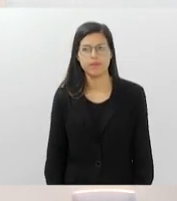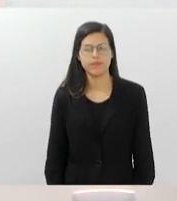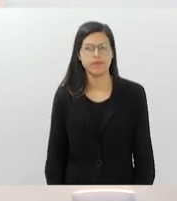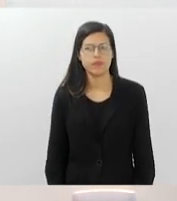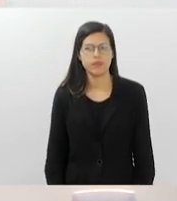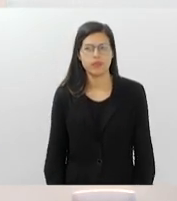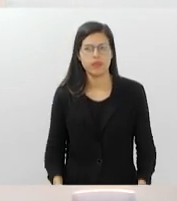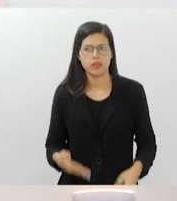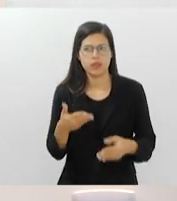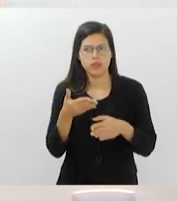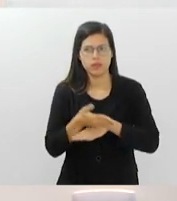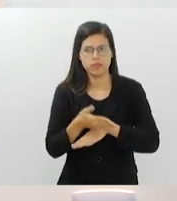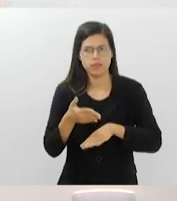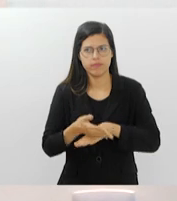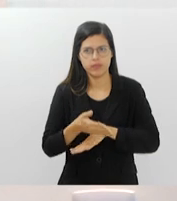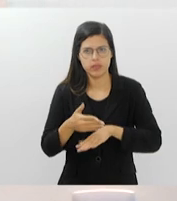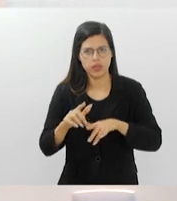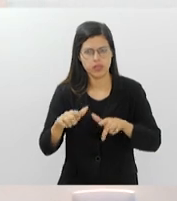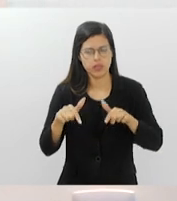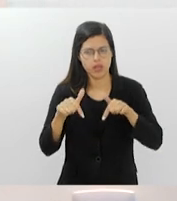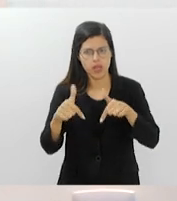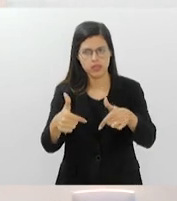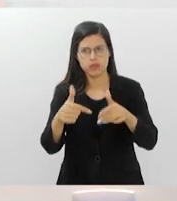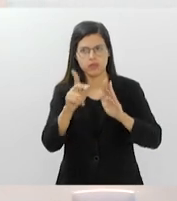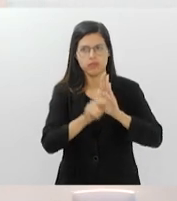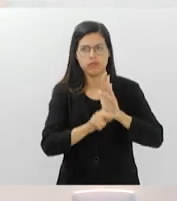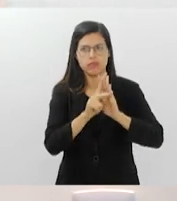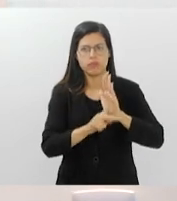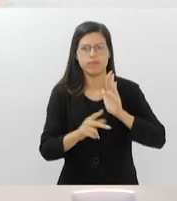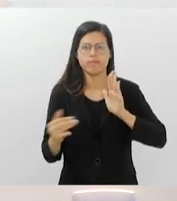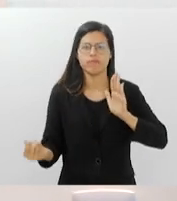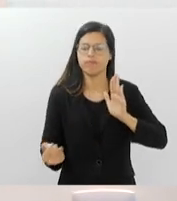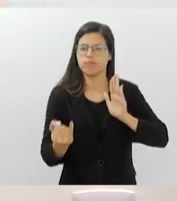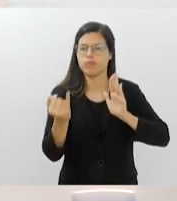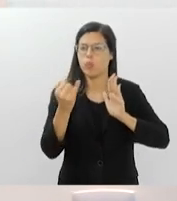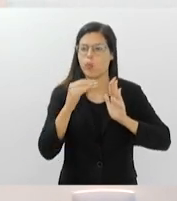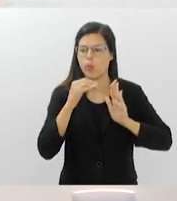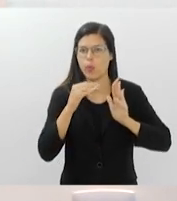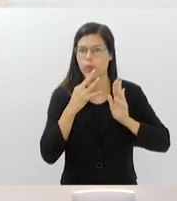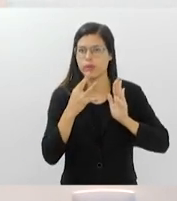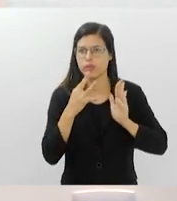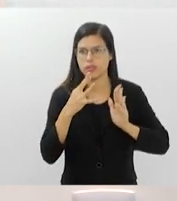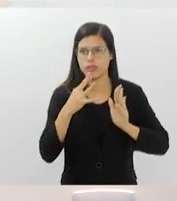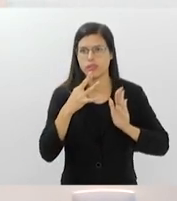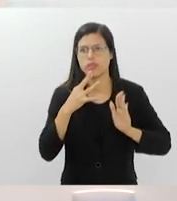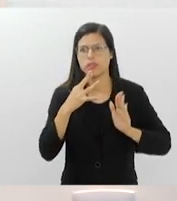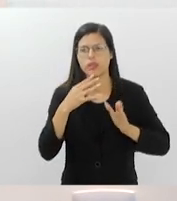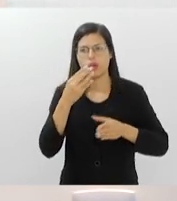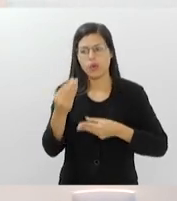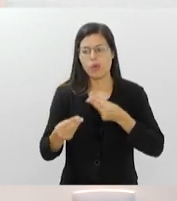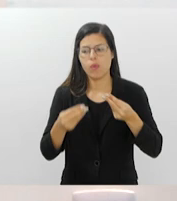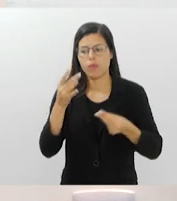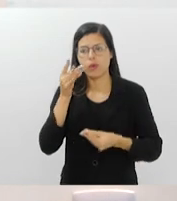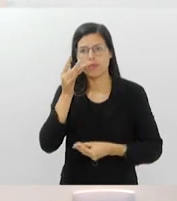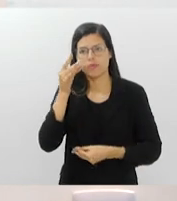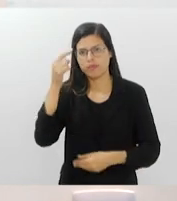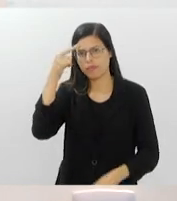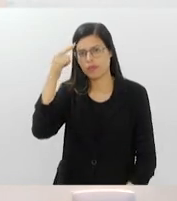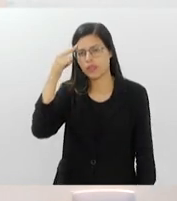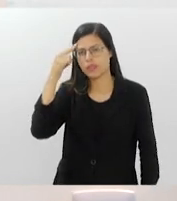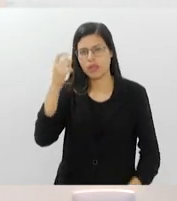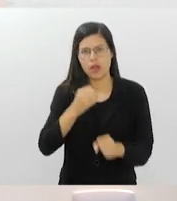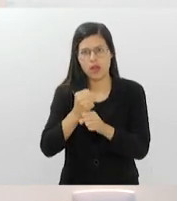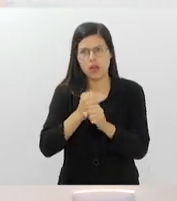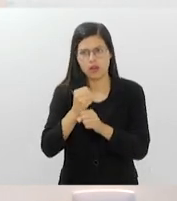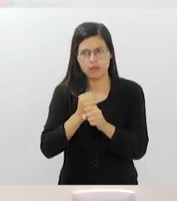participaram desse dessas ações desse projeto é importante a gente conhecer um pouquinho essas realidades para pensar pros próximos